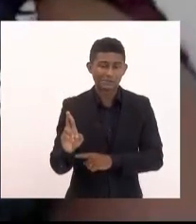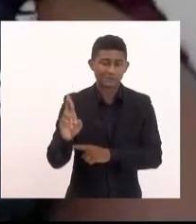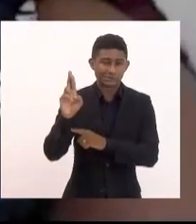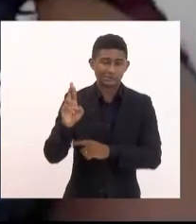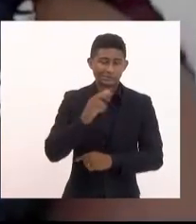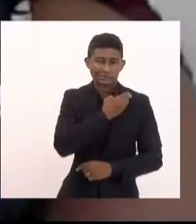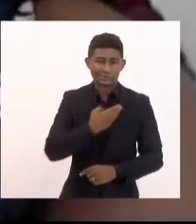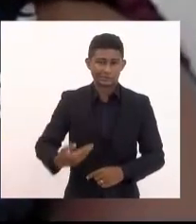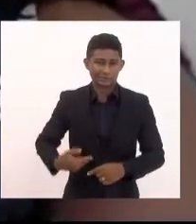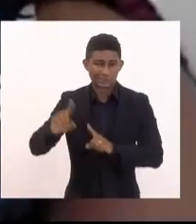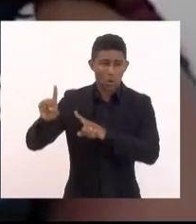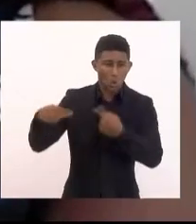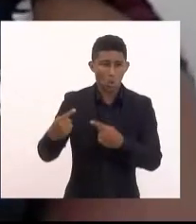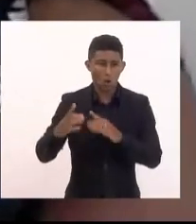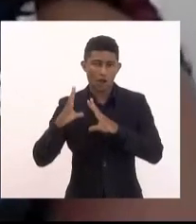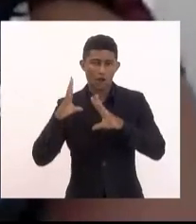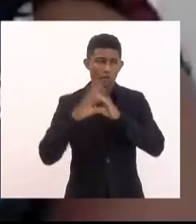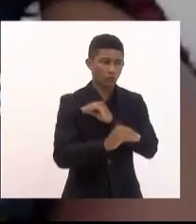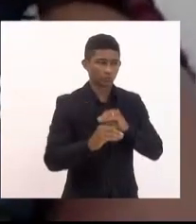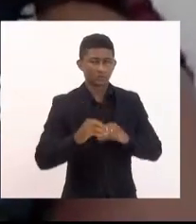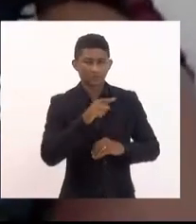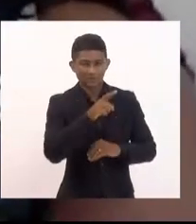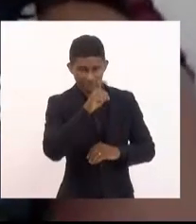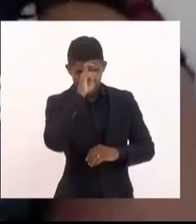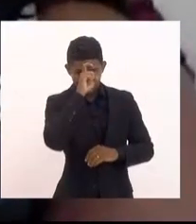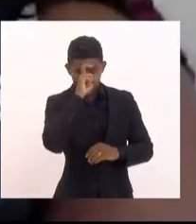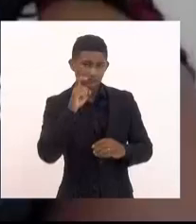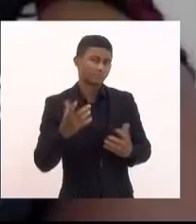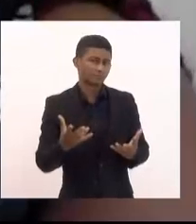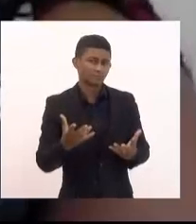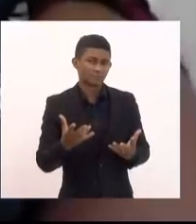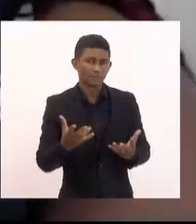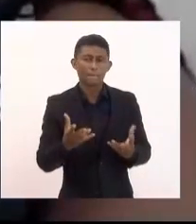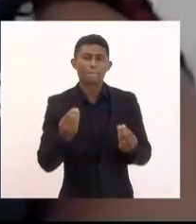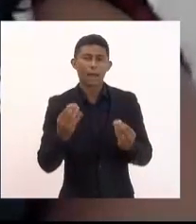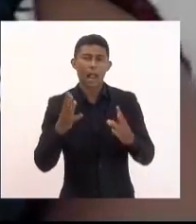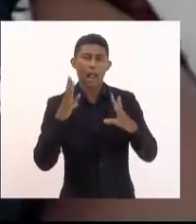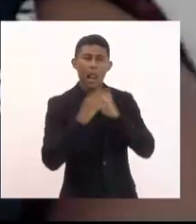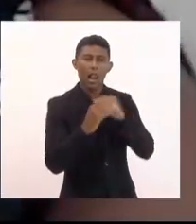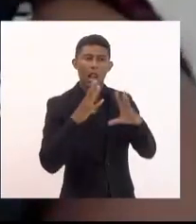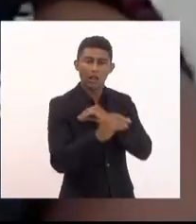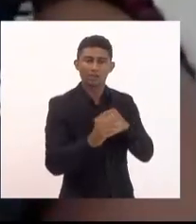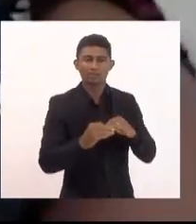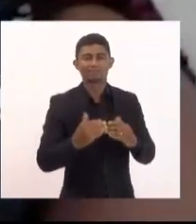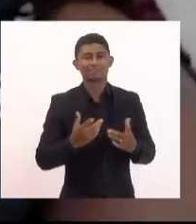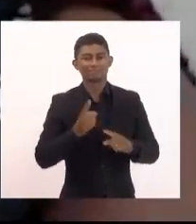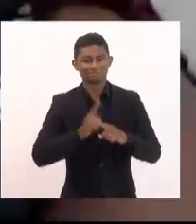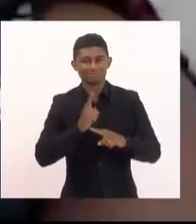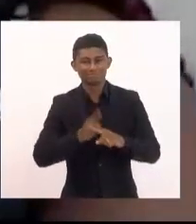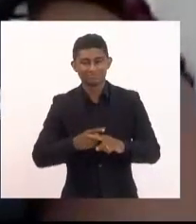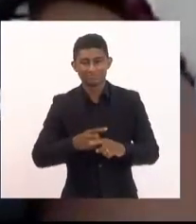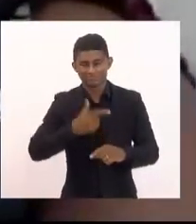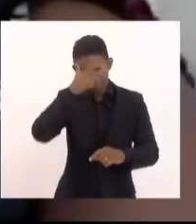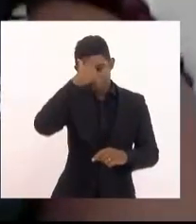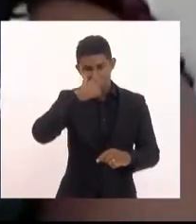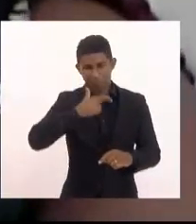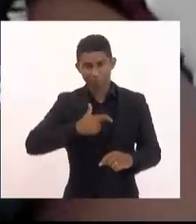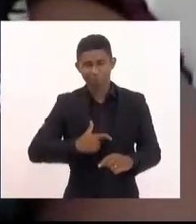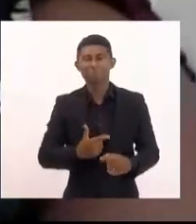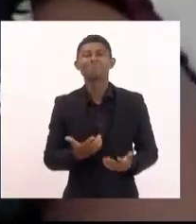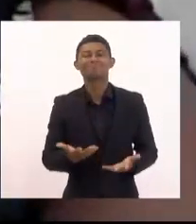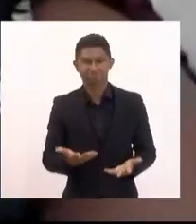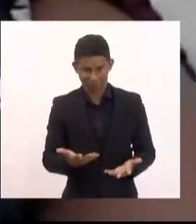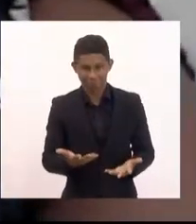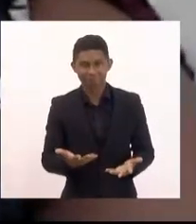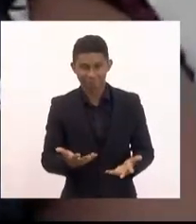foge para o Egito. O que será que foge para o Egito para passar despercebido? Porque era um sujeito que mimetizava naquele espaço.